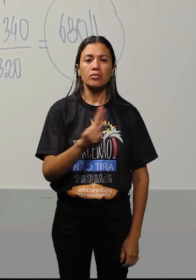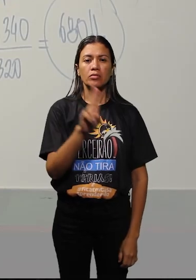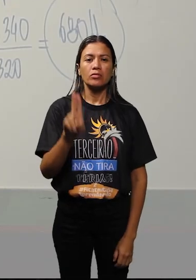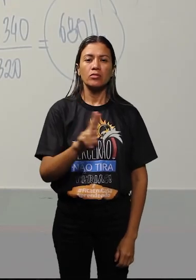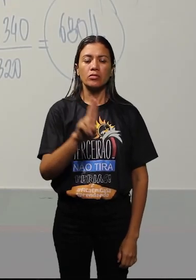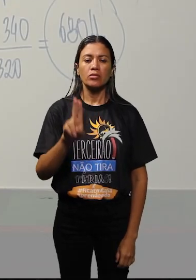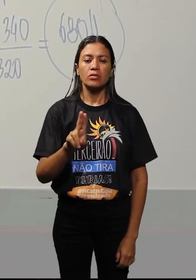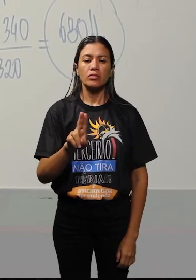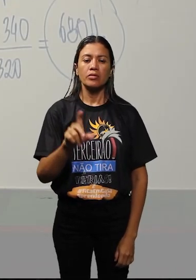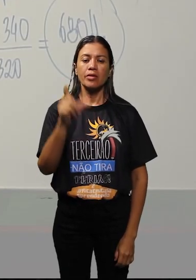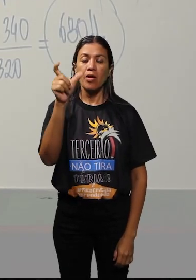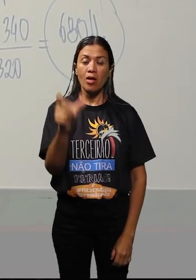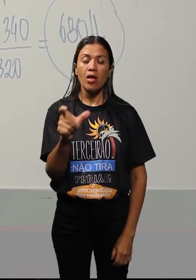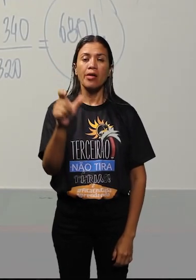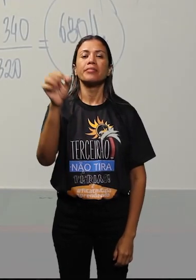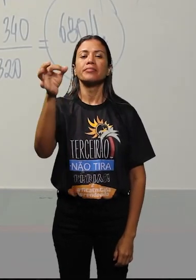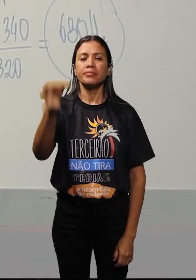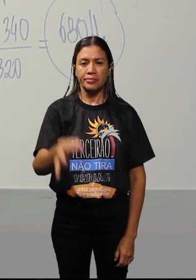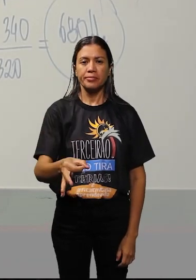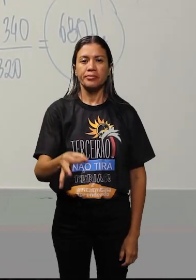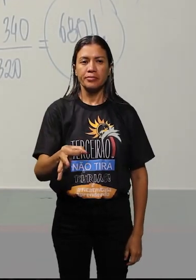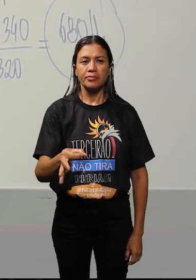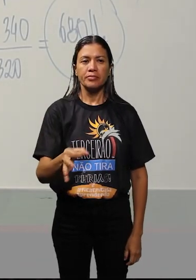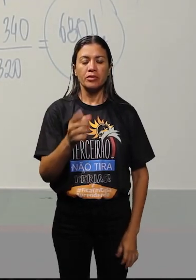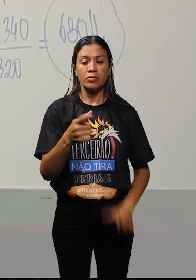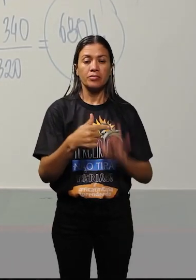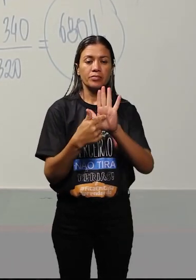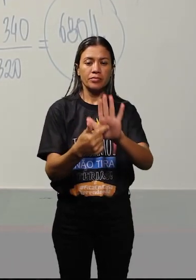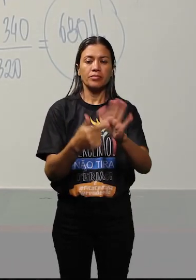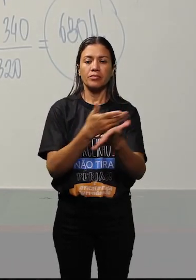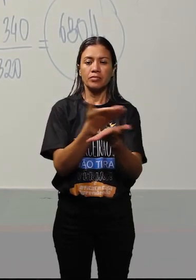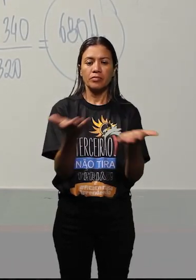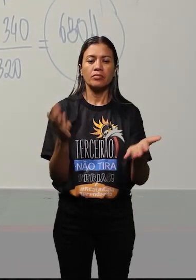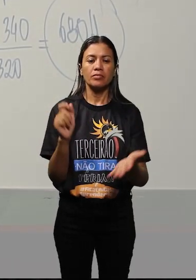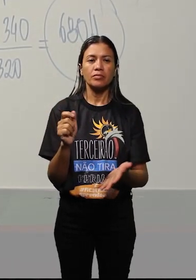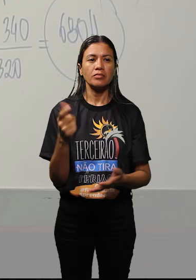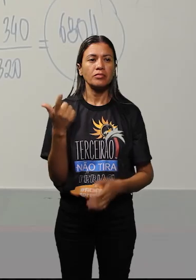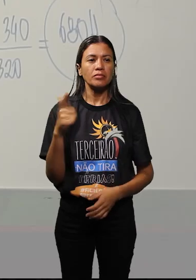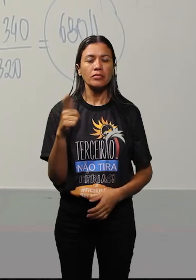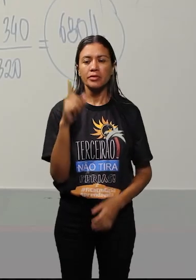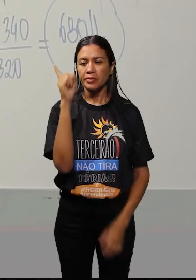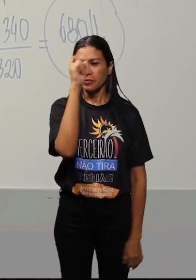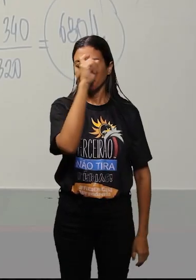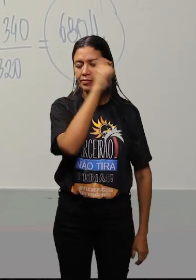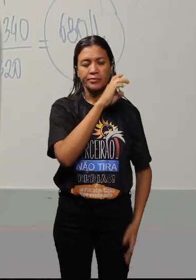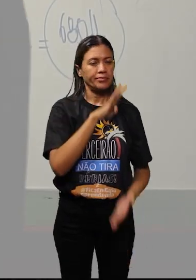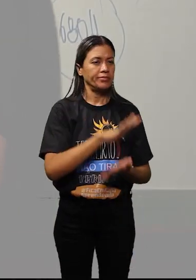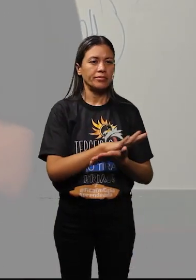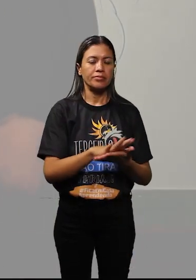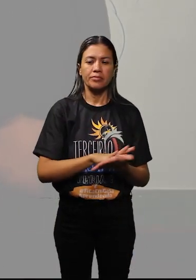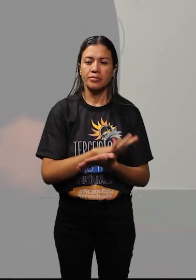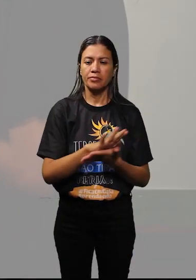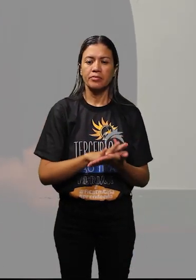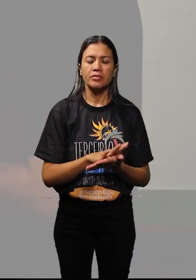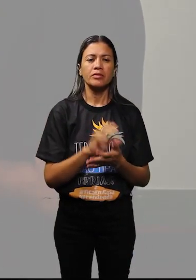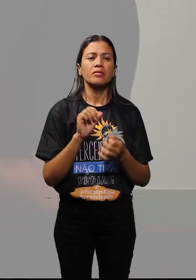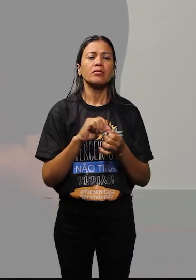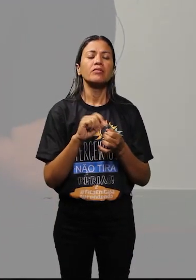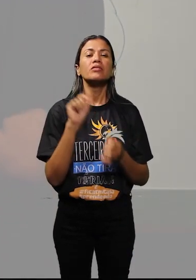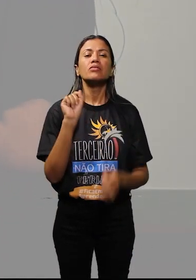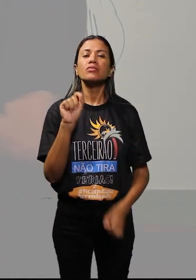correto. E eu vou mostrar para vocês que não tem dificuldade nenhuma. Olha o que tu